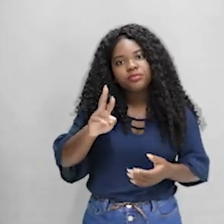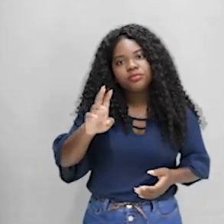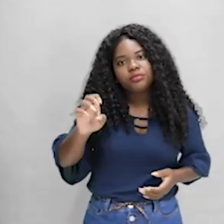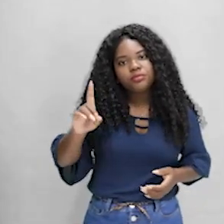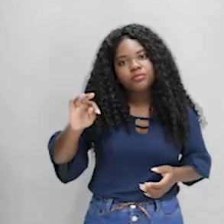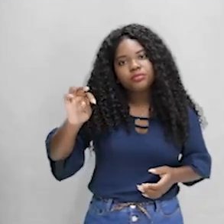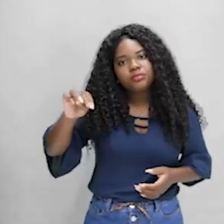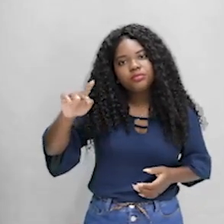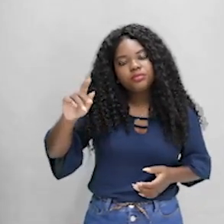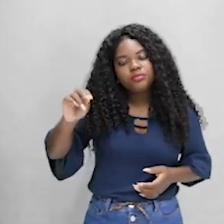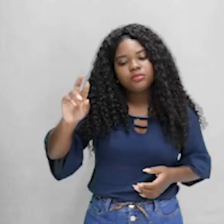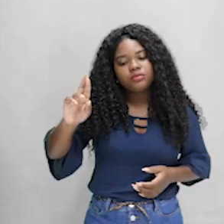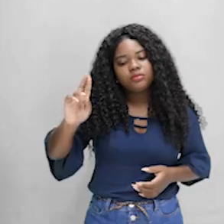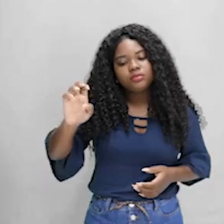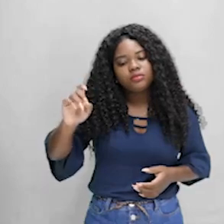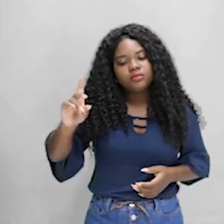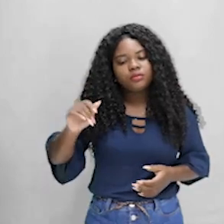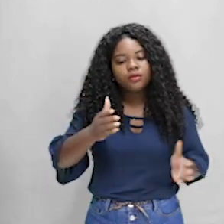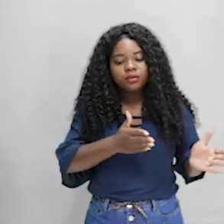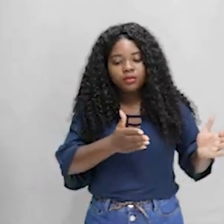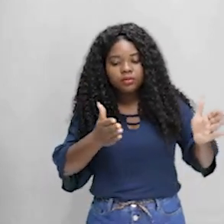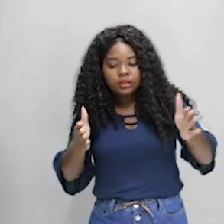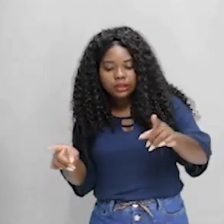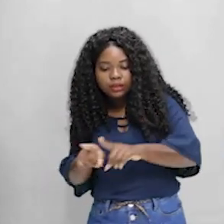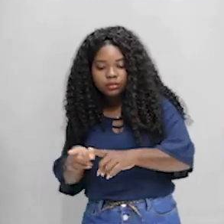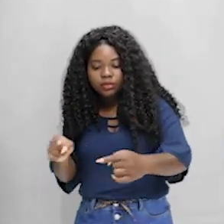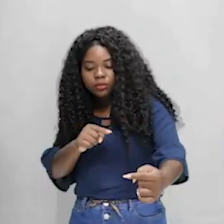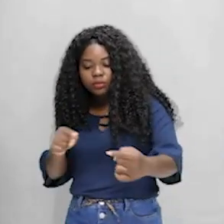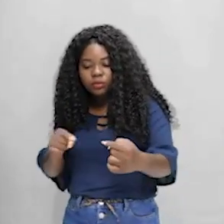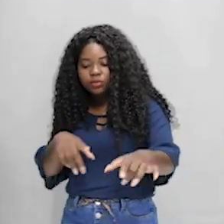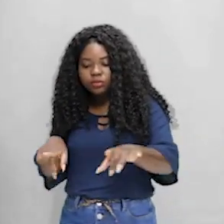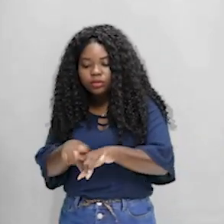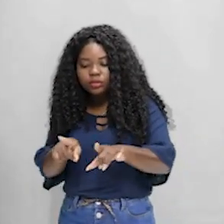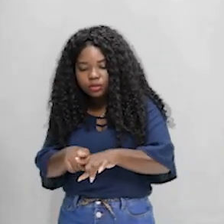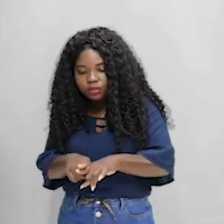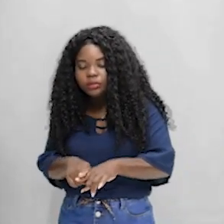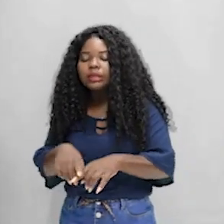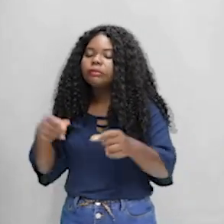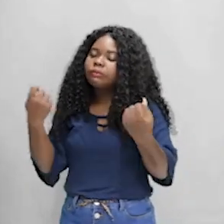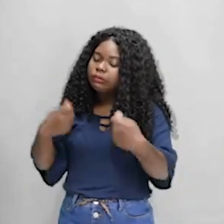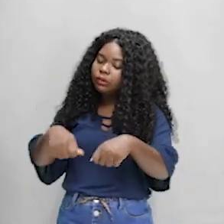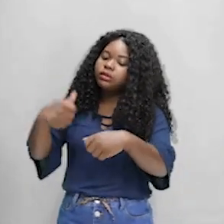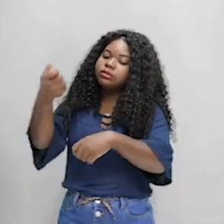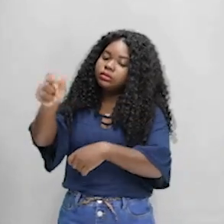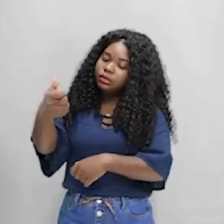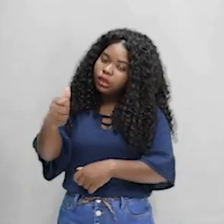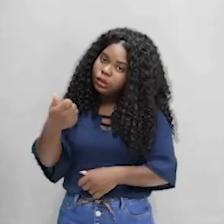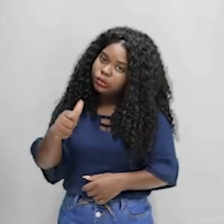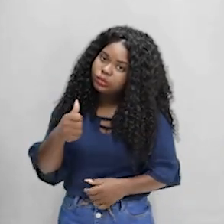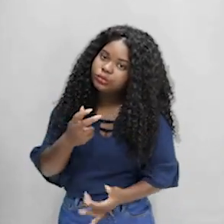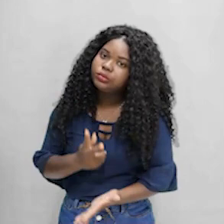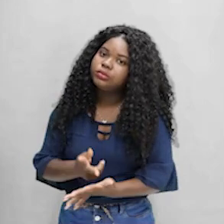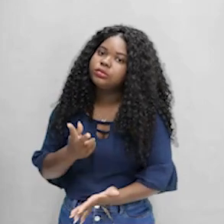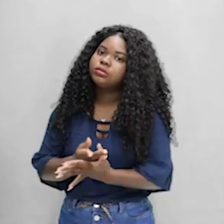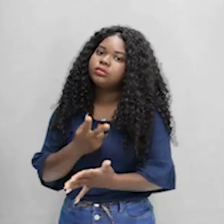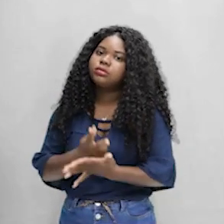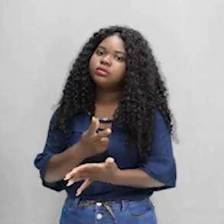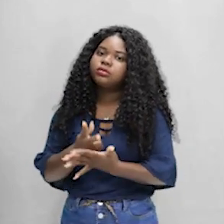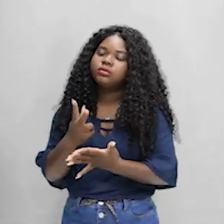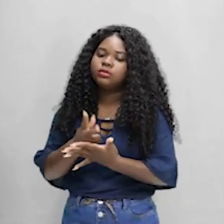pré-temporada. Durante o período competitivo também, esses atletas eles são avaliados constantemente para